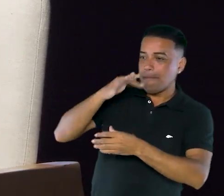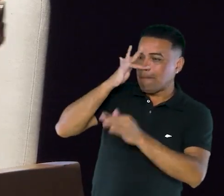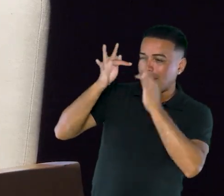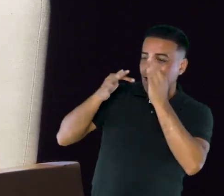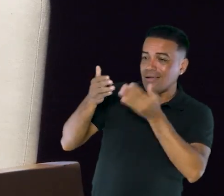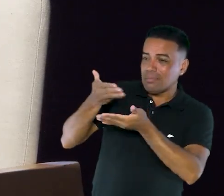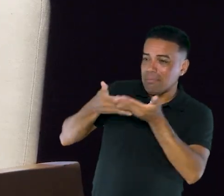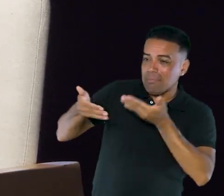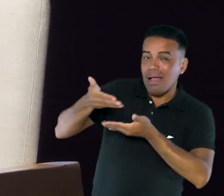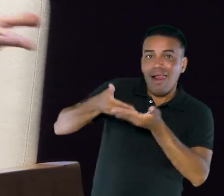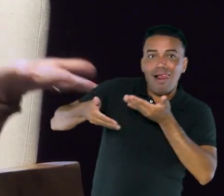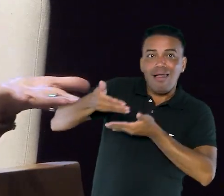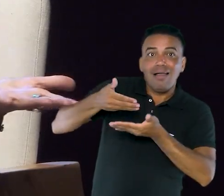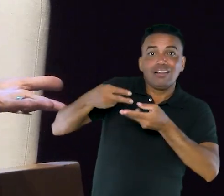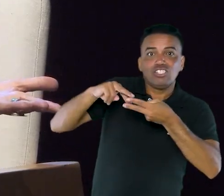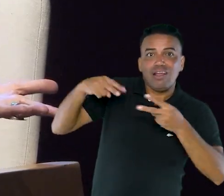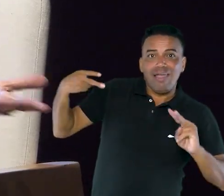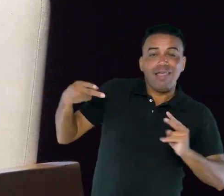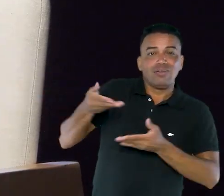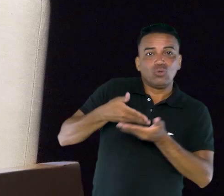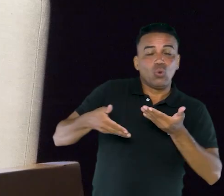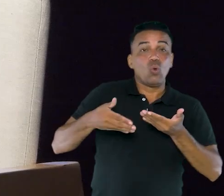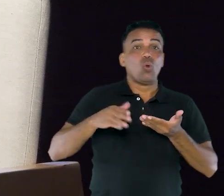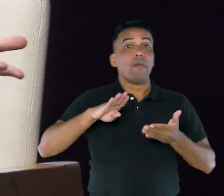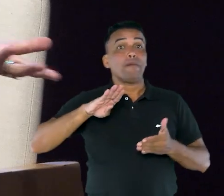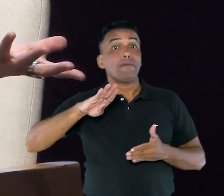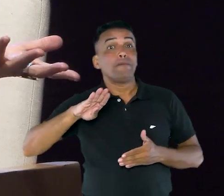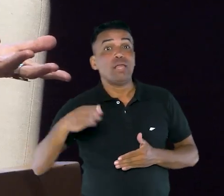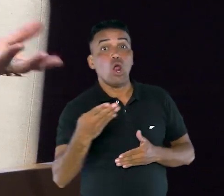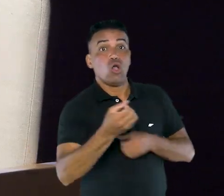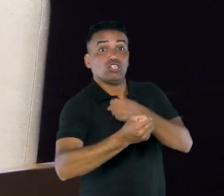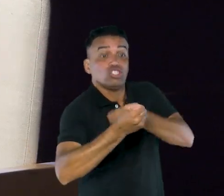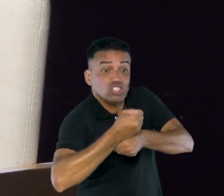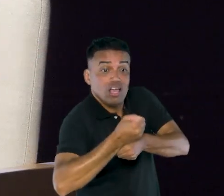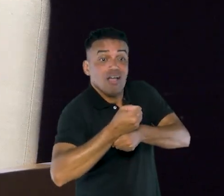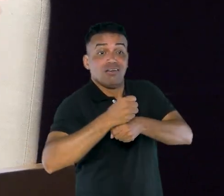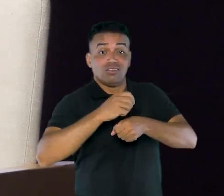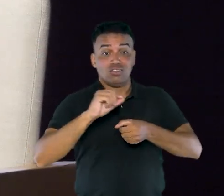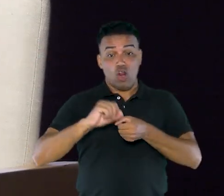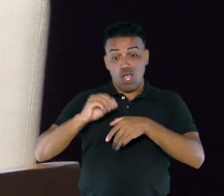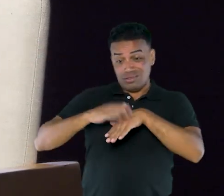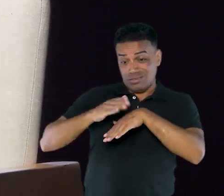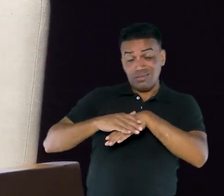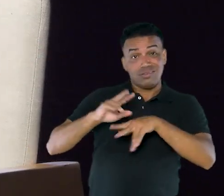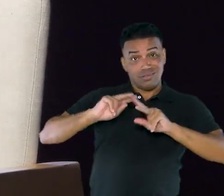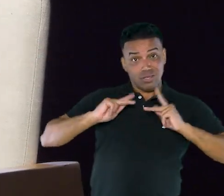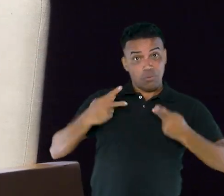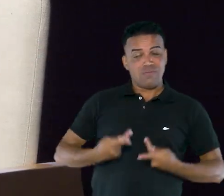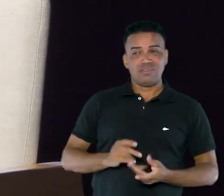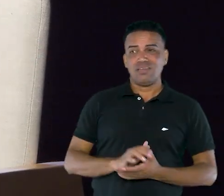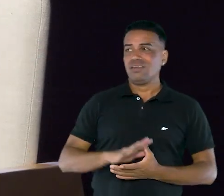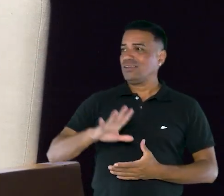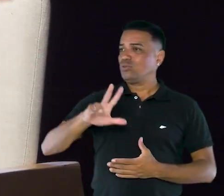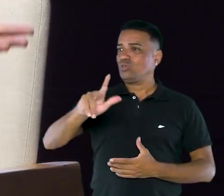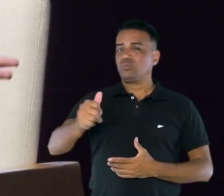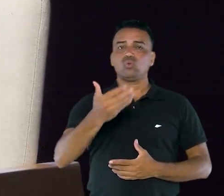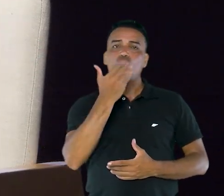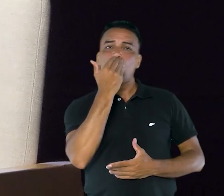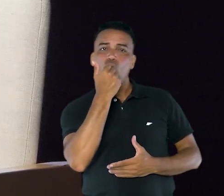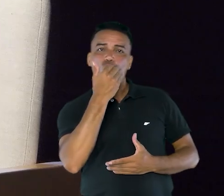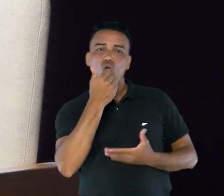não trocam material genético há bilhões de anos. Quem somos nós para ficar fazendo isso? Aí todo mundo consome, está